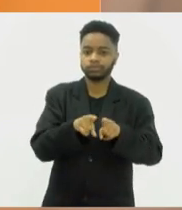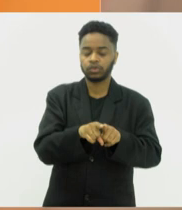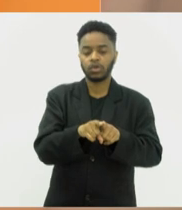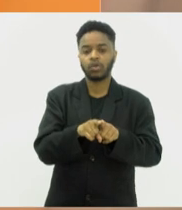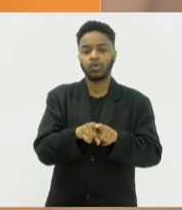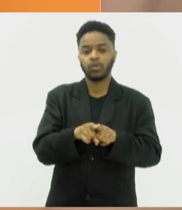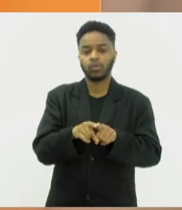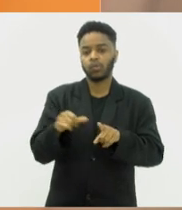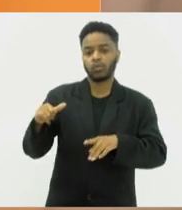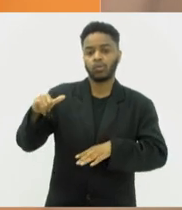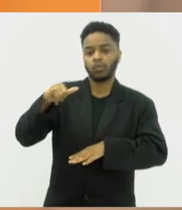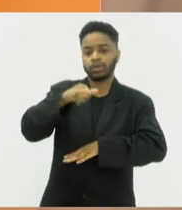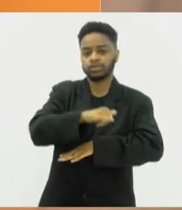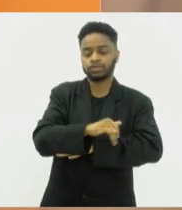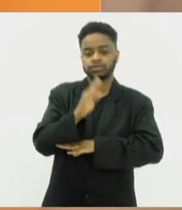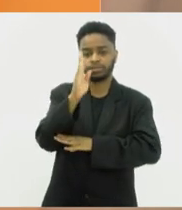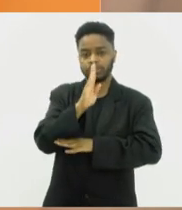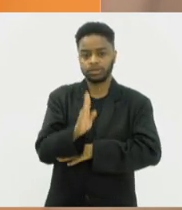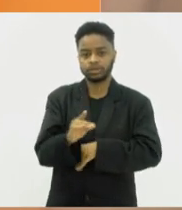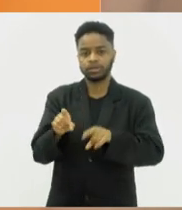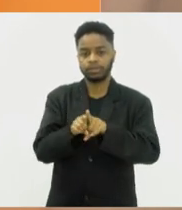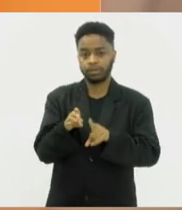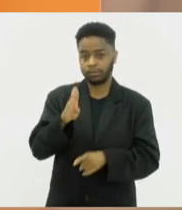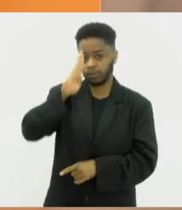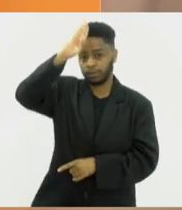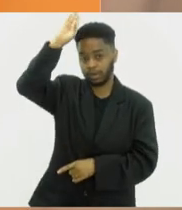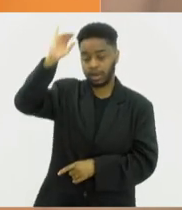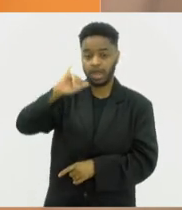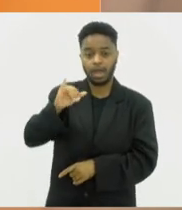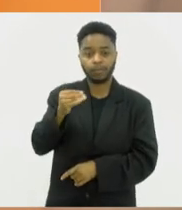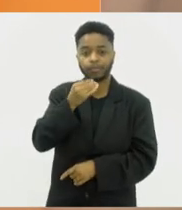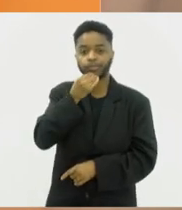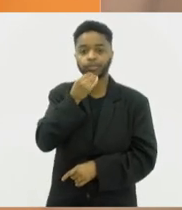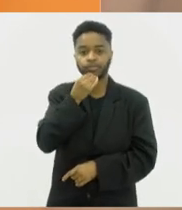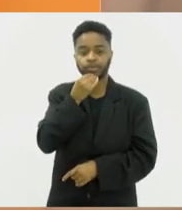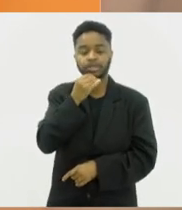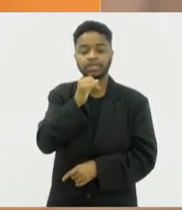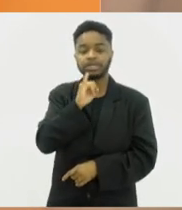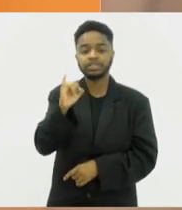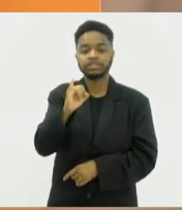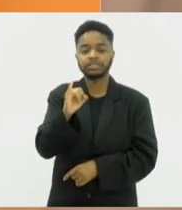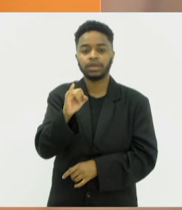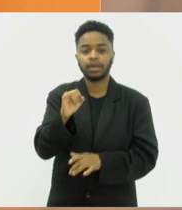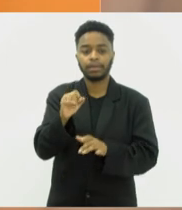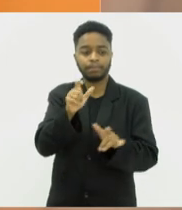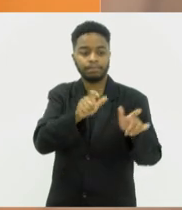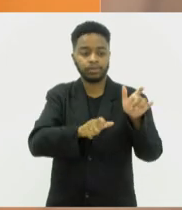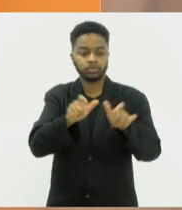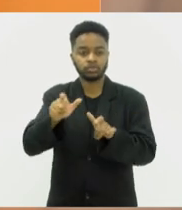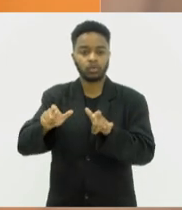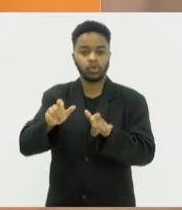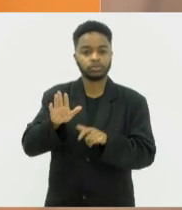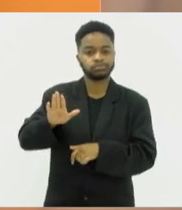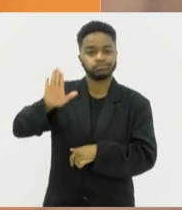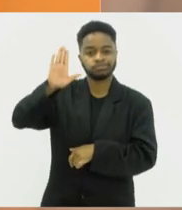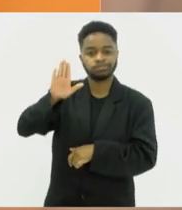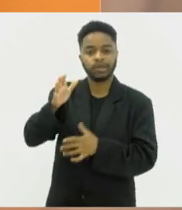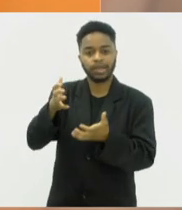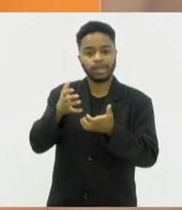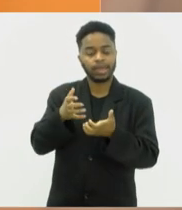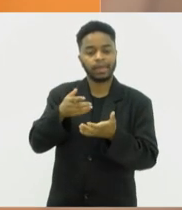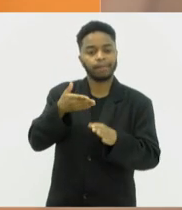Brasileiro e o Corpo de Bombeiros para aproveitar os excedentes dos alistados para a realização do serviço militar